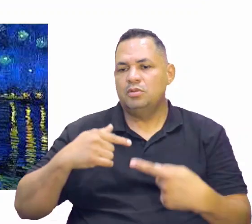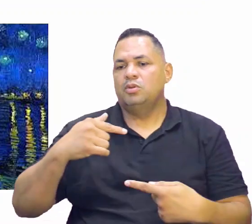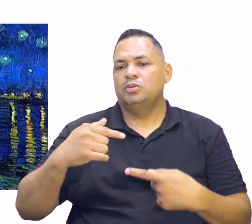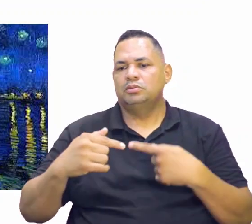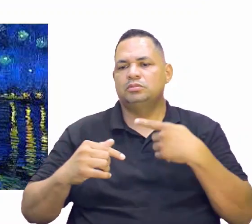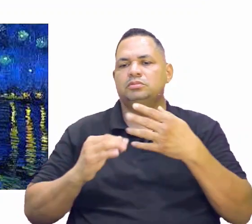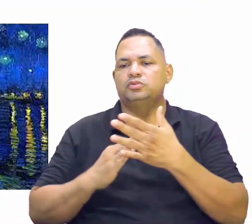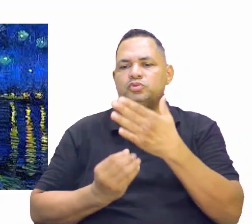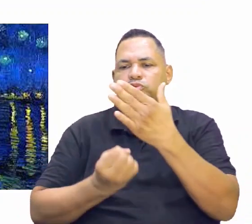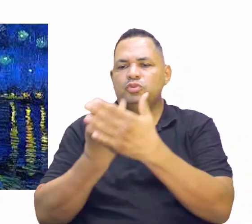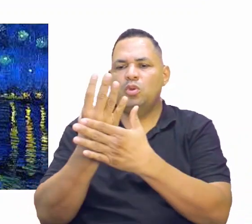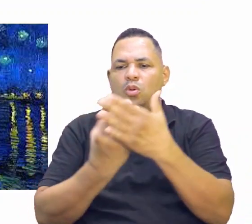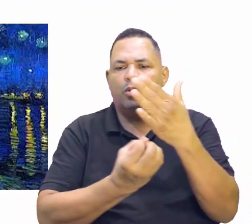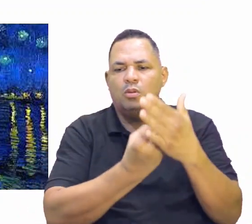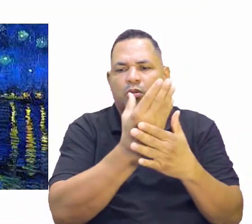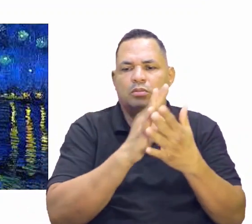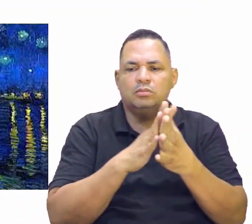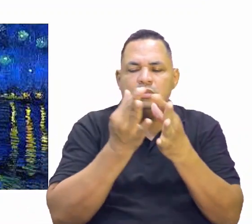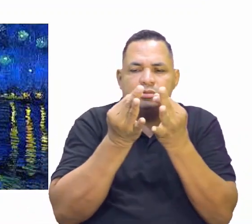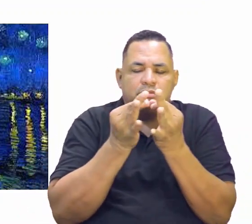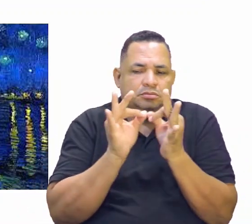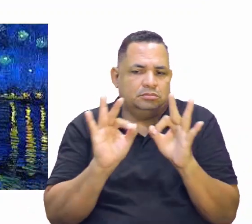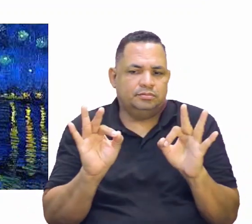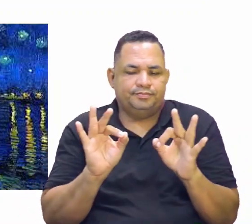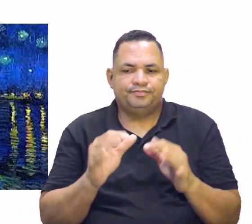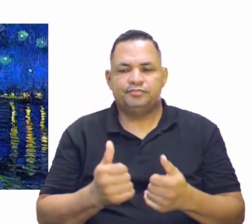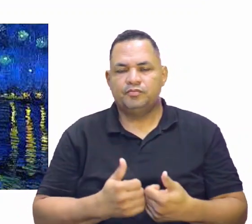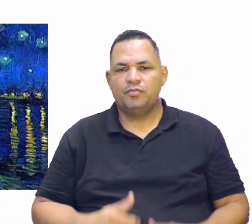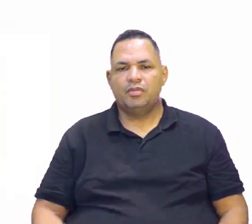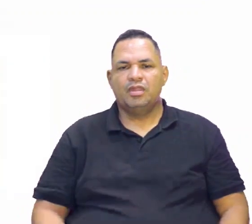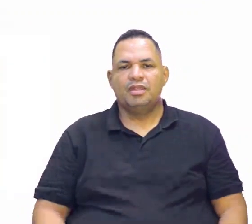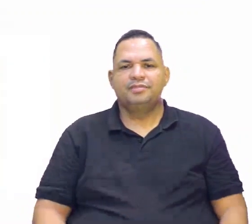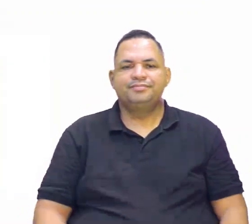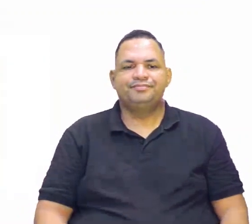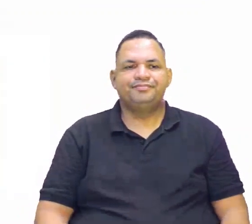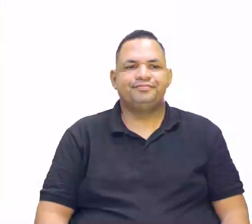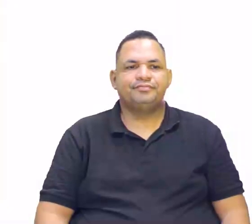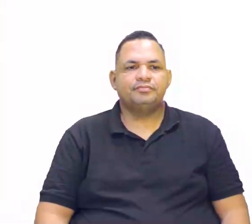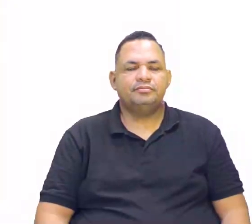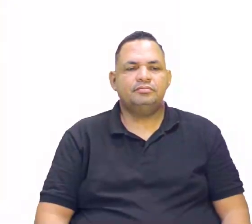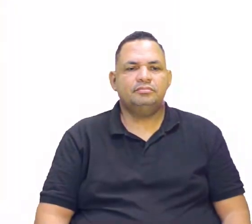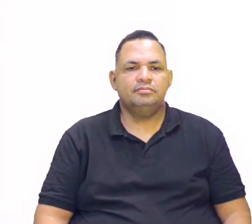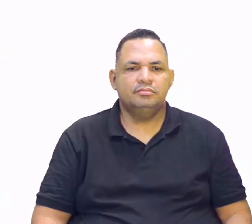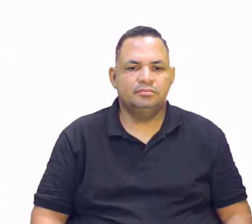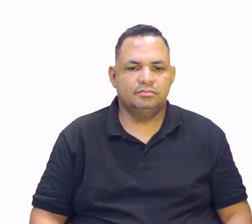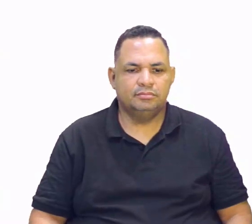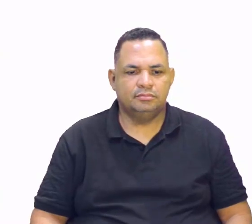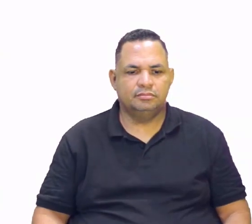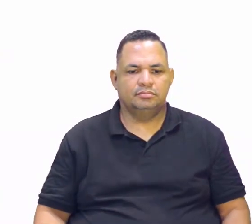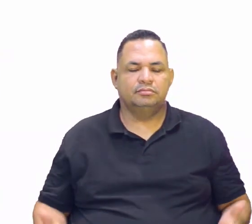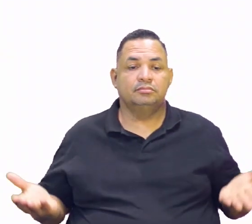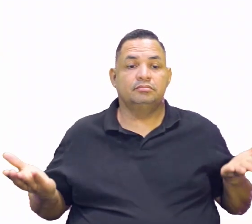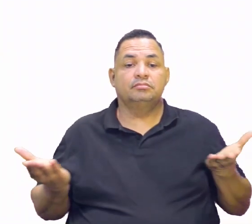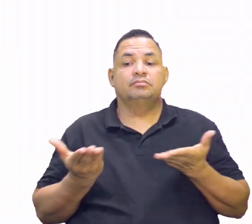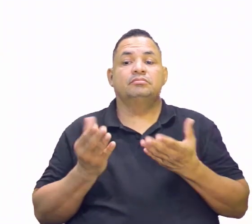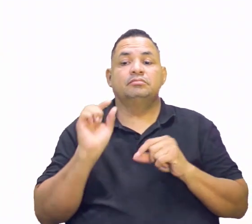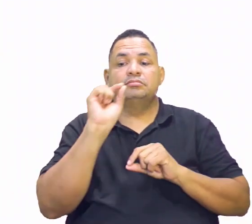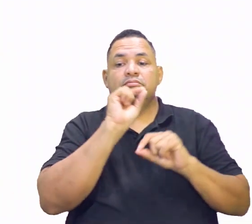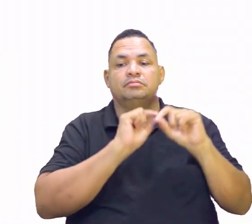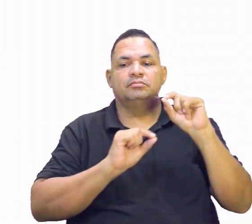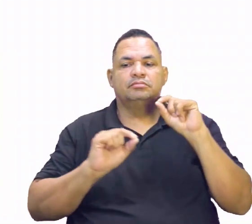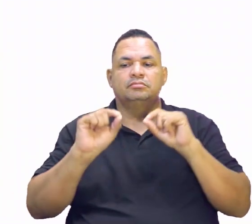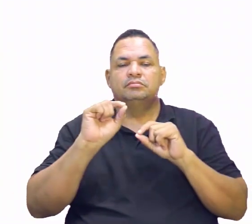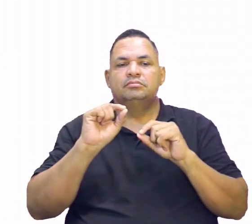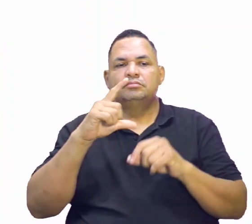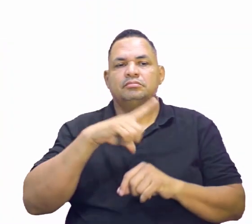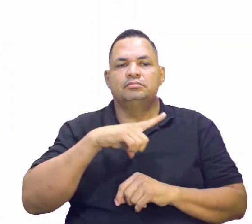outra, mais a simplicidade. Beleza? Vamos lá então. Agora nós temos o quê? Olha esse